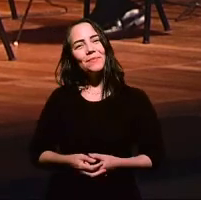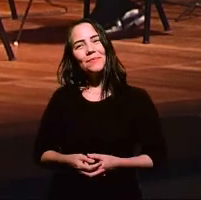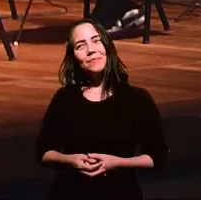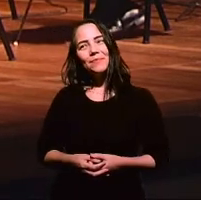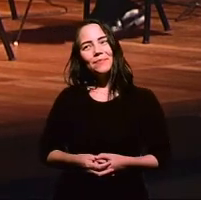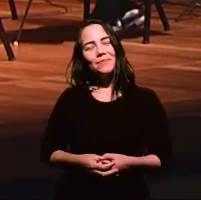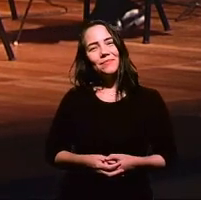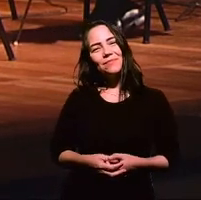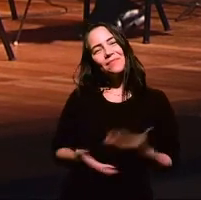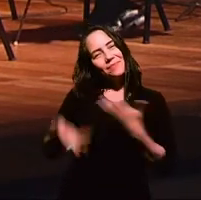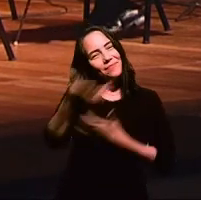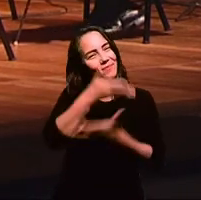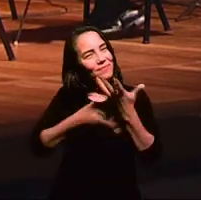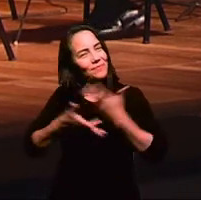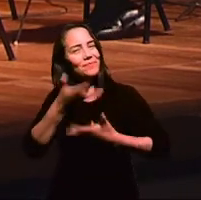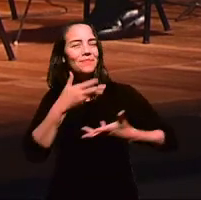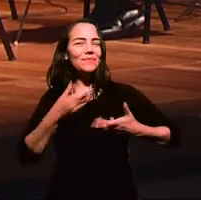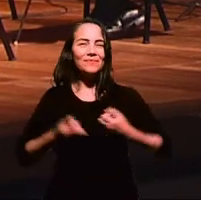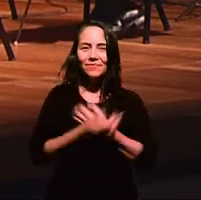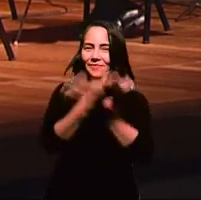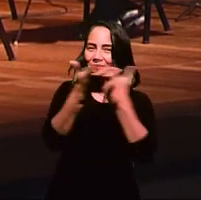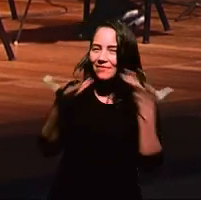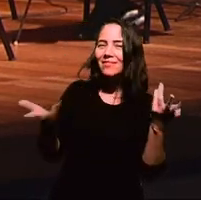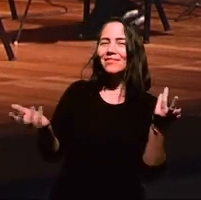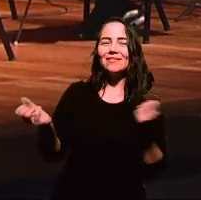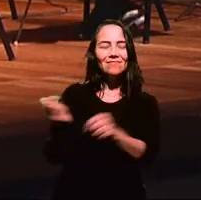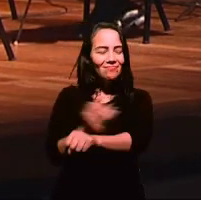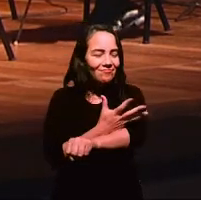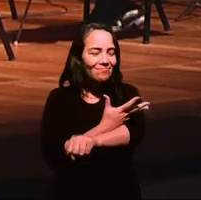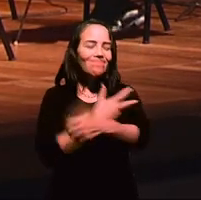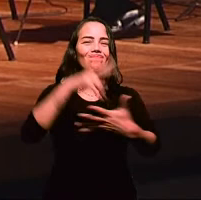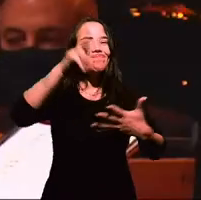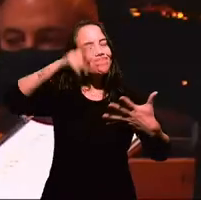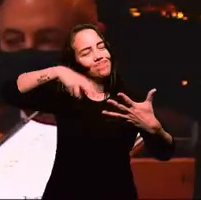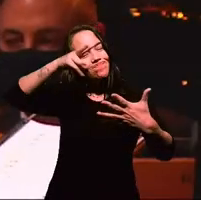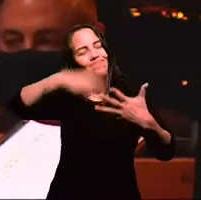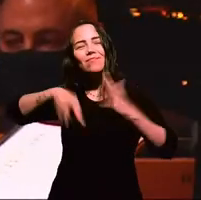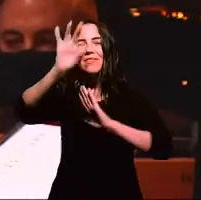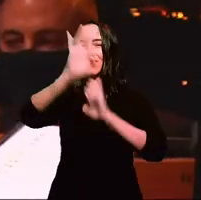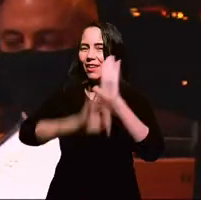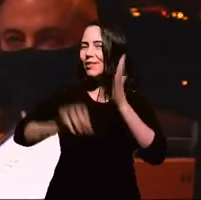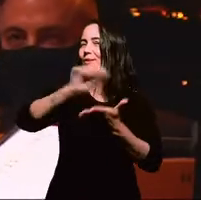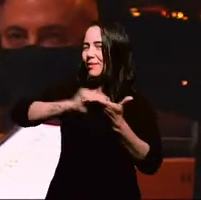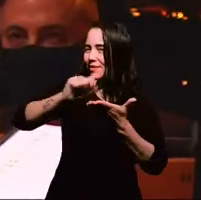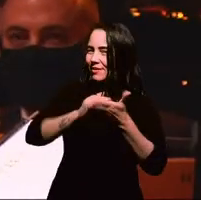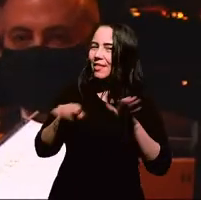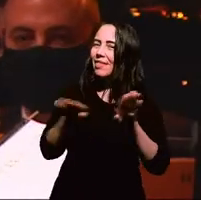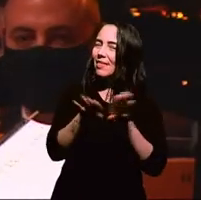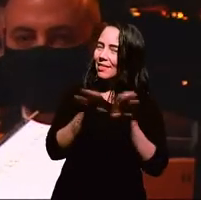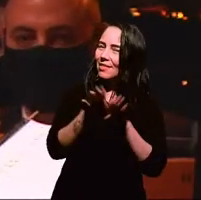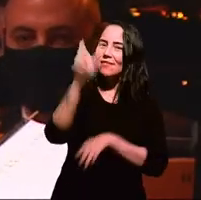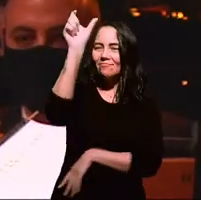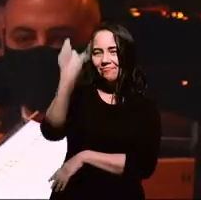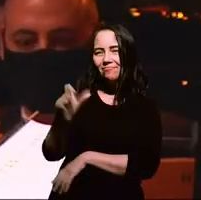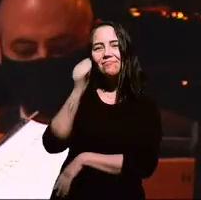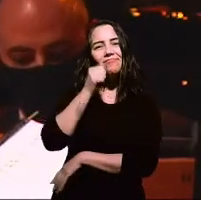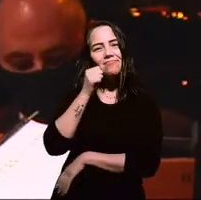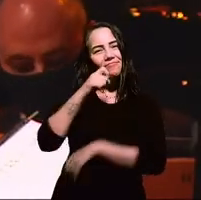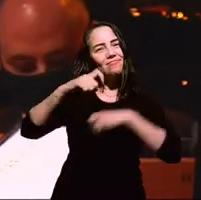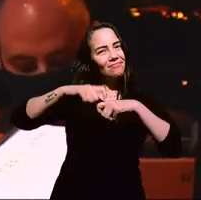essa leitura emocionada de um texto escrito também por ela, pela doutora